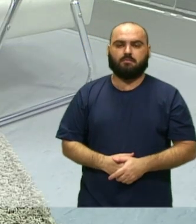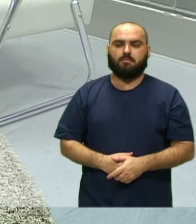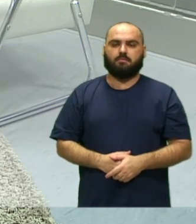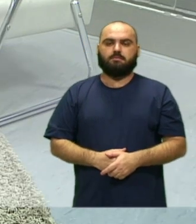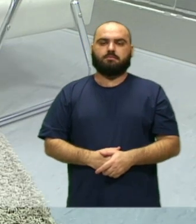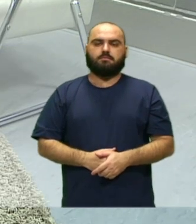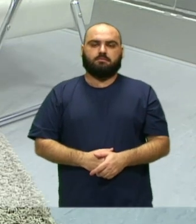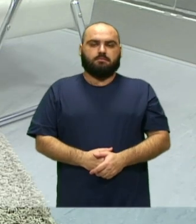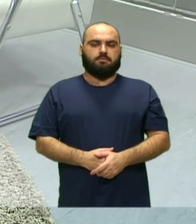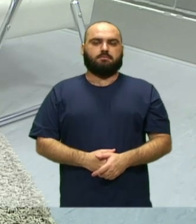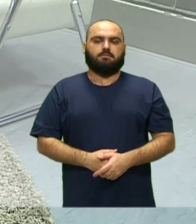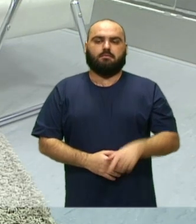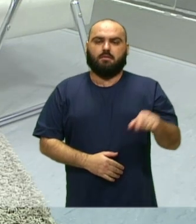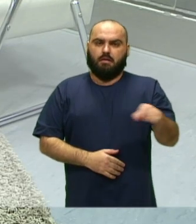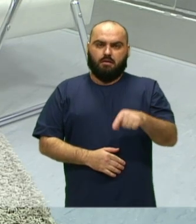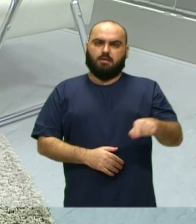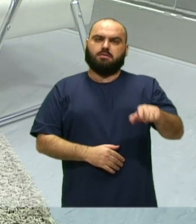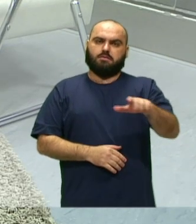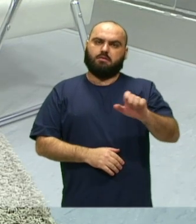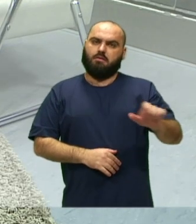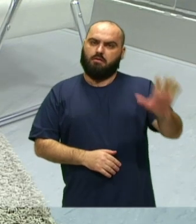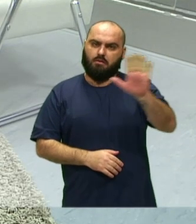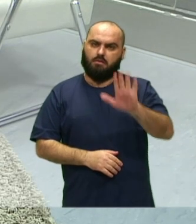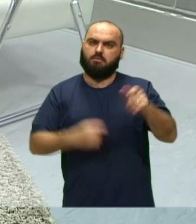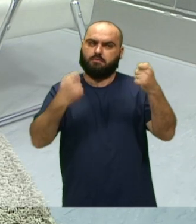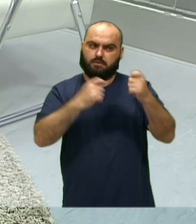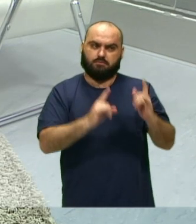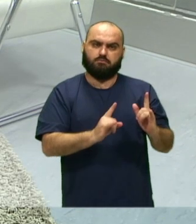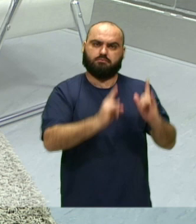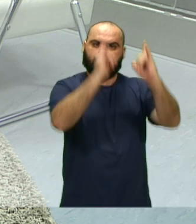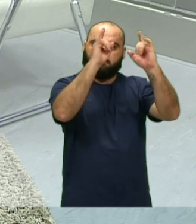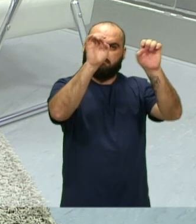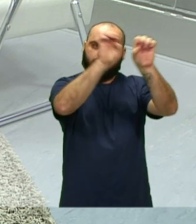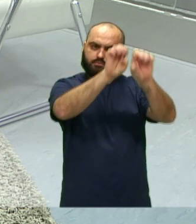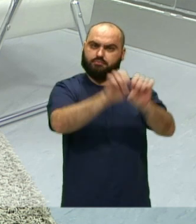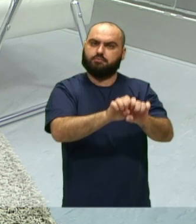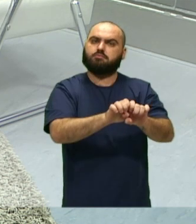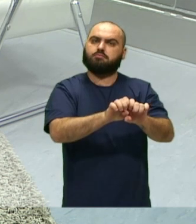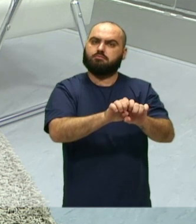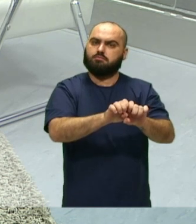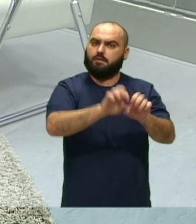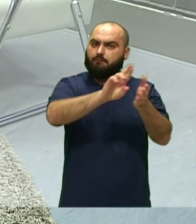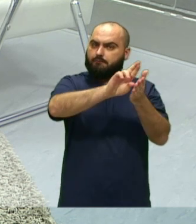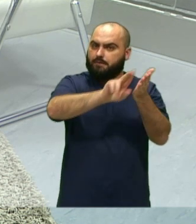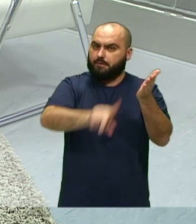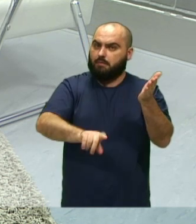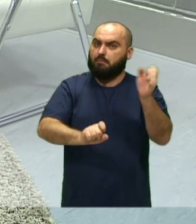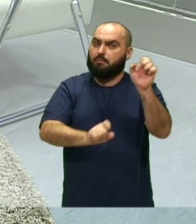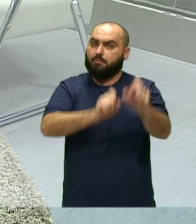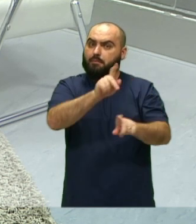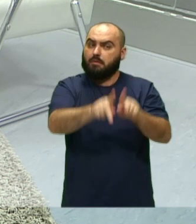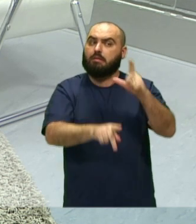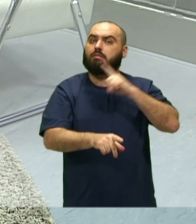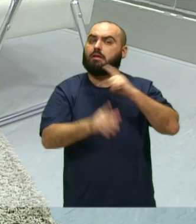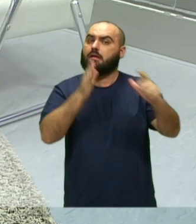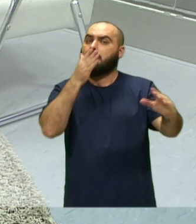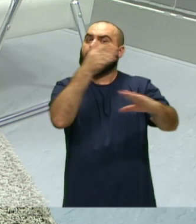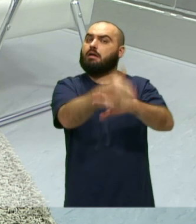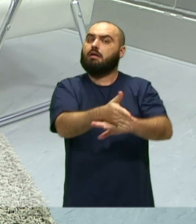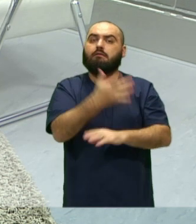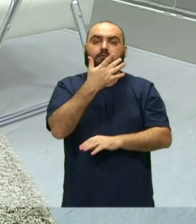também investimento em alta tecnologia, um prédio bem adequado e diversas estruturas para que a população tenha acesso